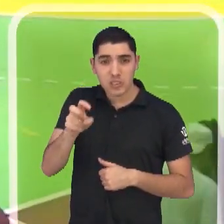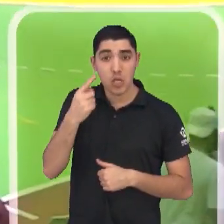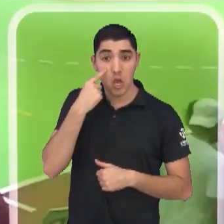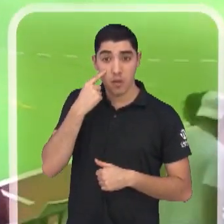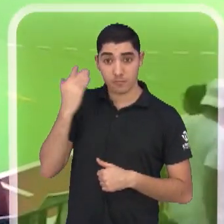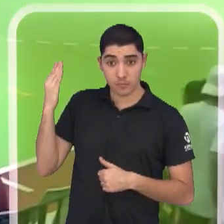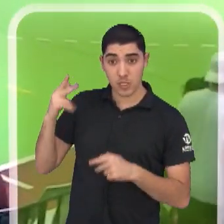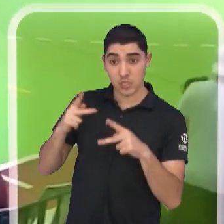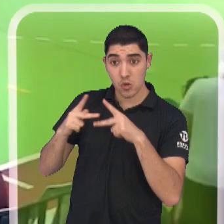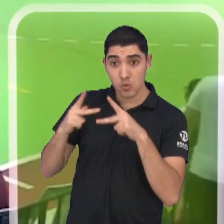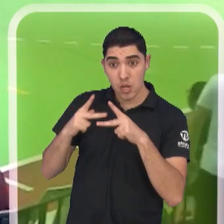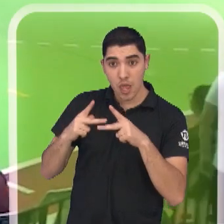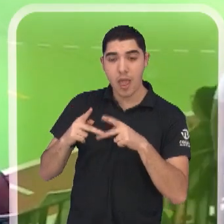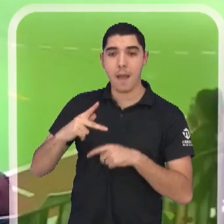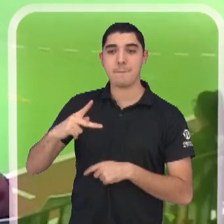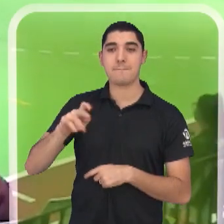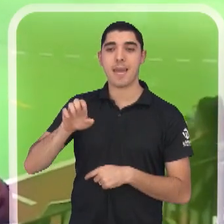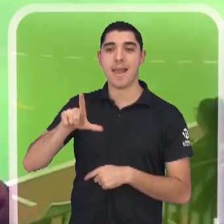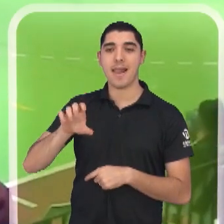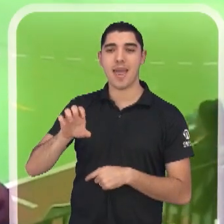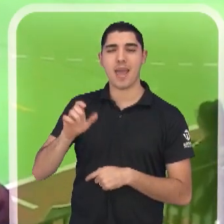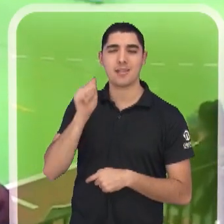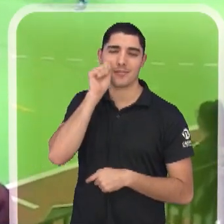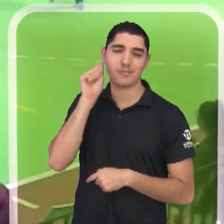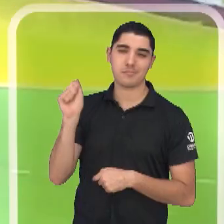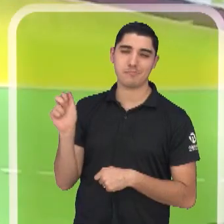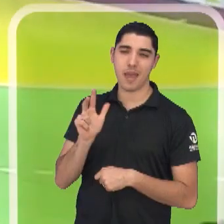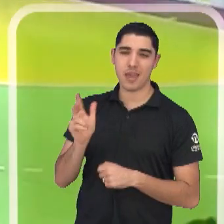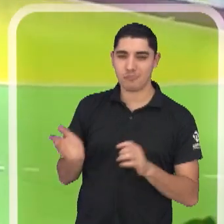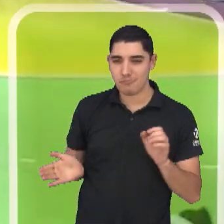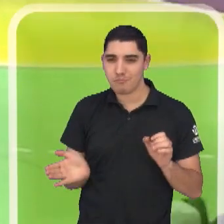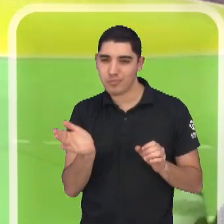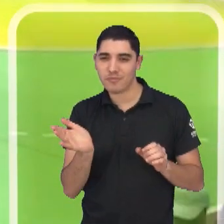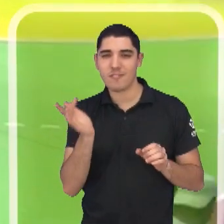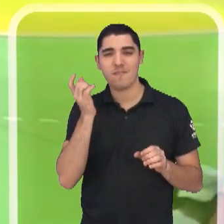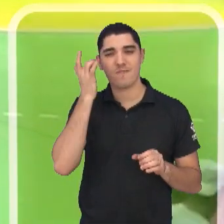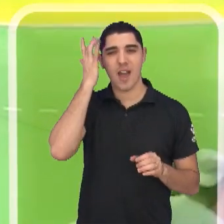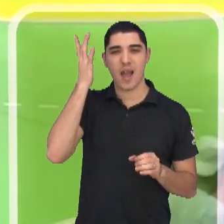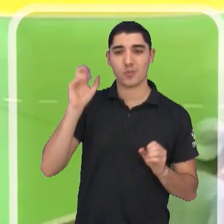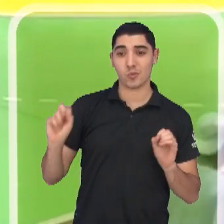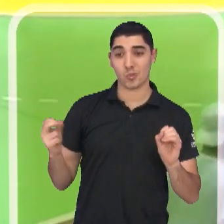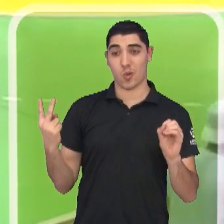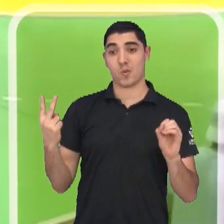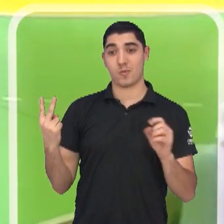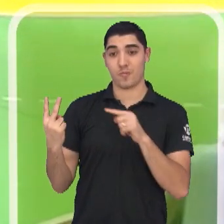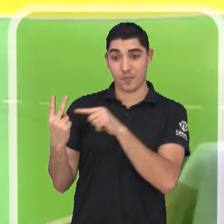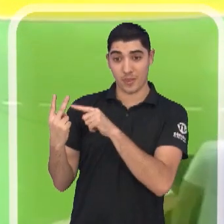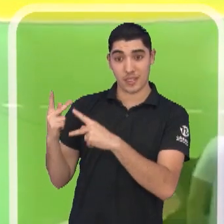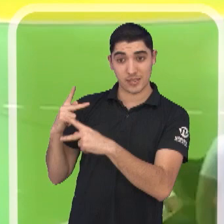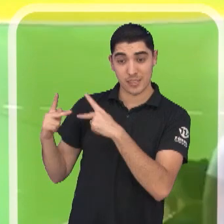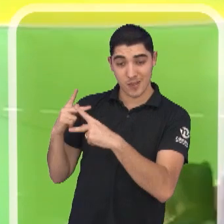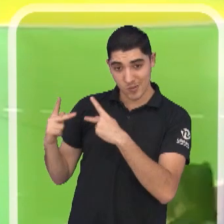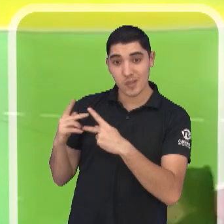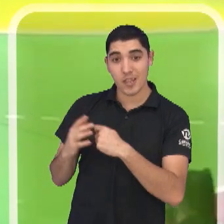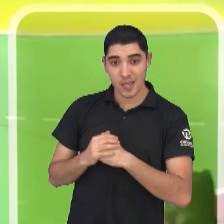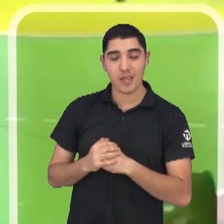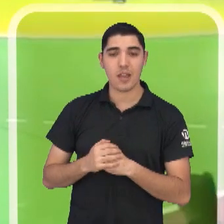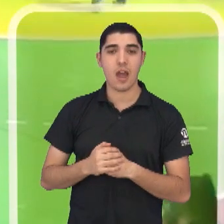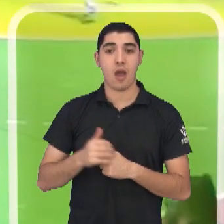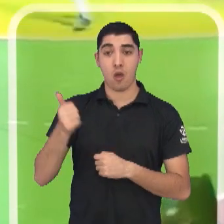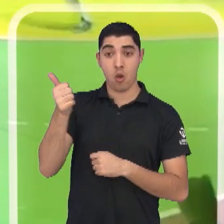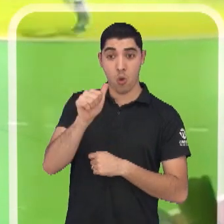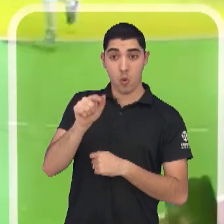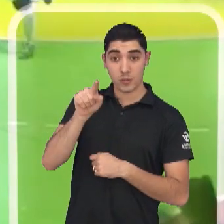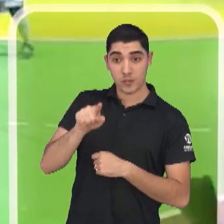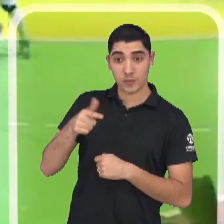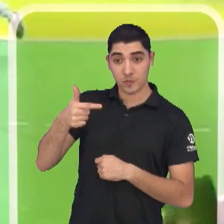lá pela esquerda troca de passeio Pelé esperto só colocou pro fundo das redes 2 a 0 para a equipe do São José Pelé faltando 11:25 para